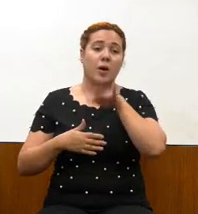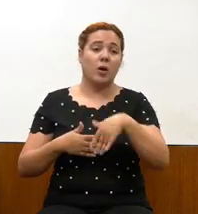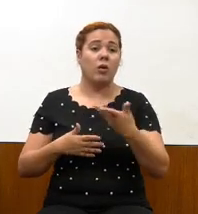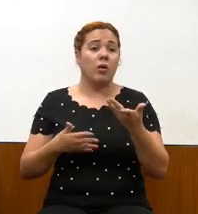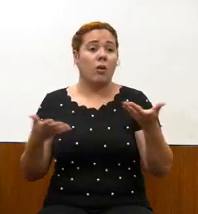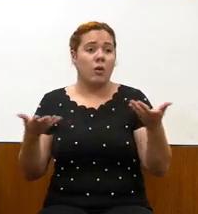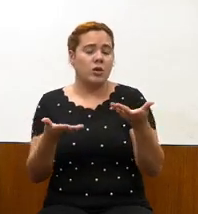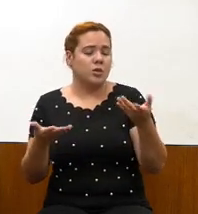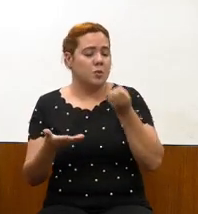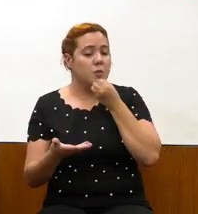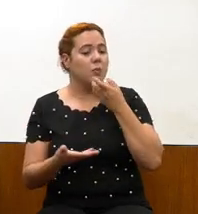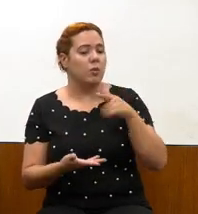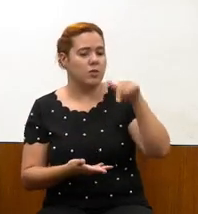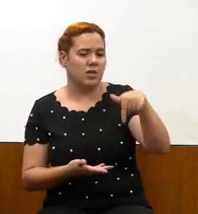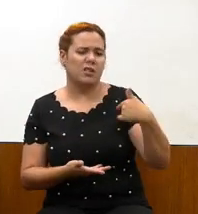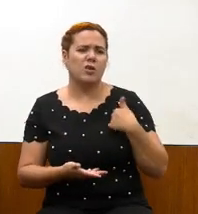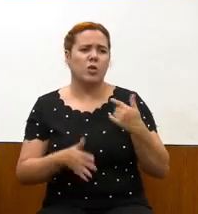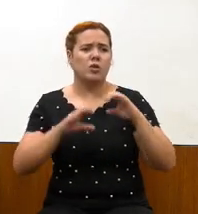nessa comissão.